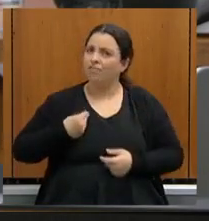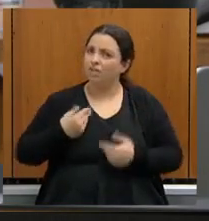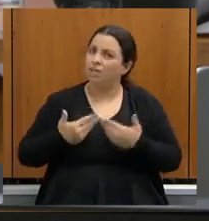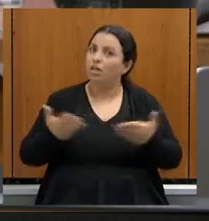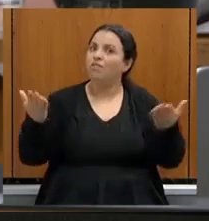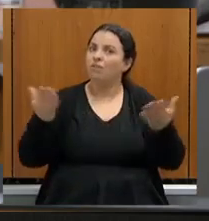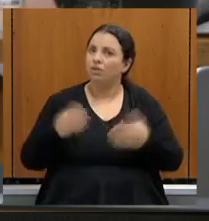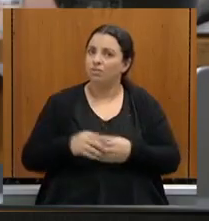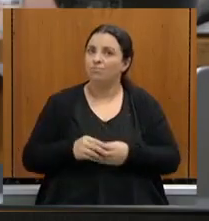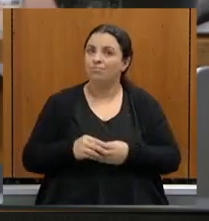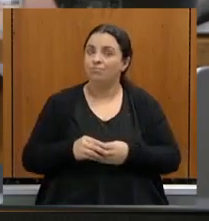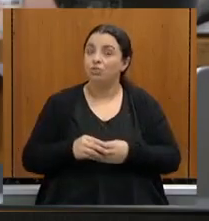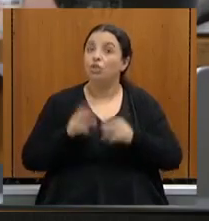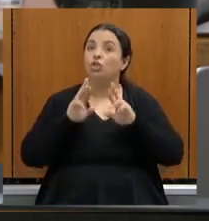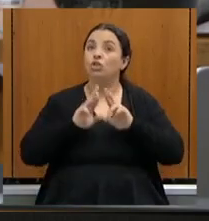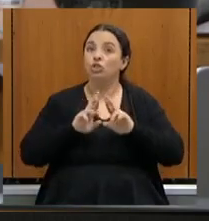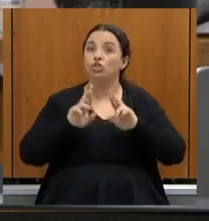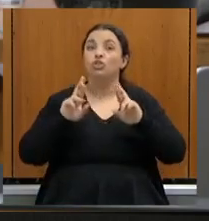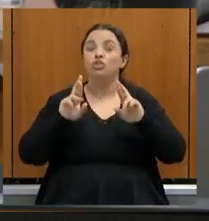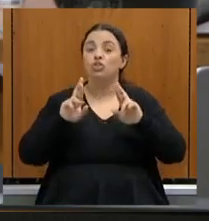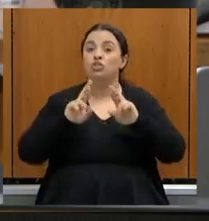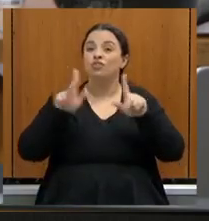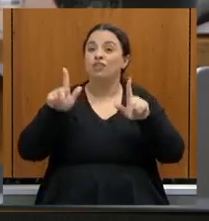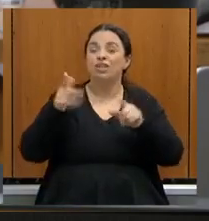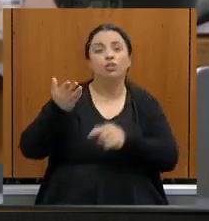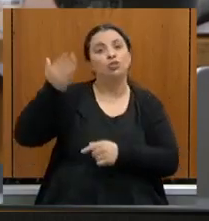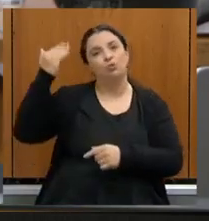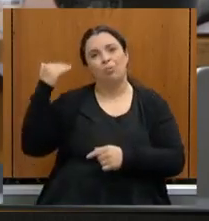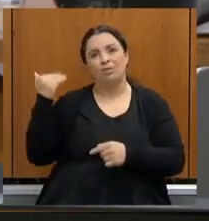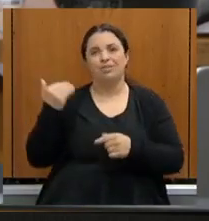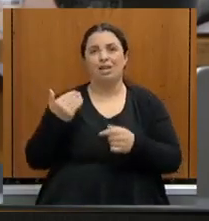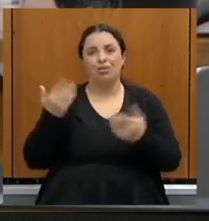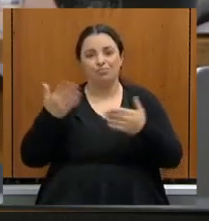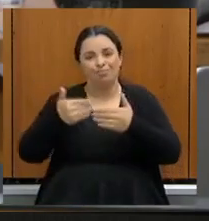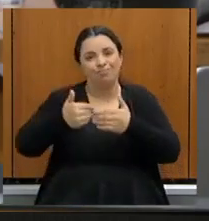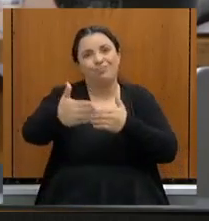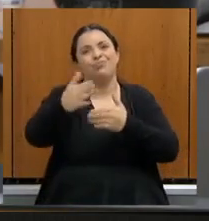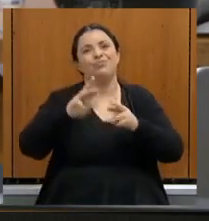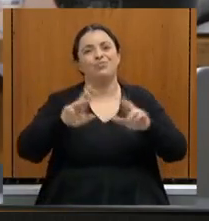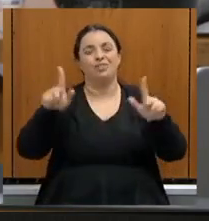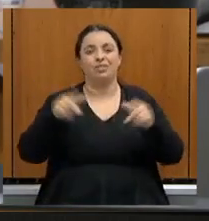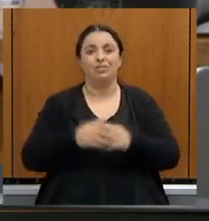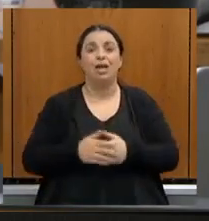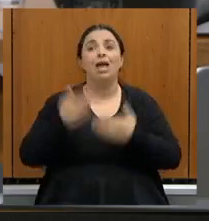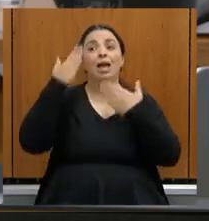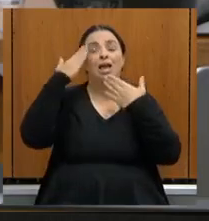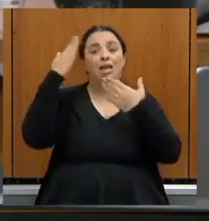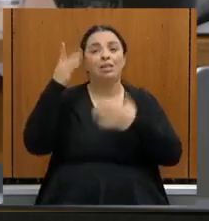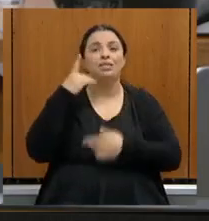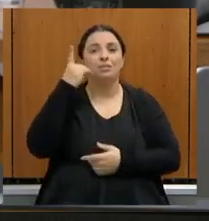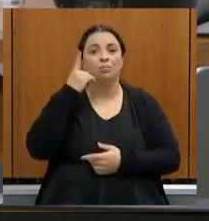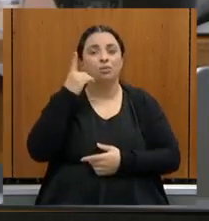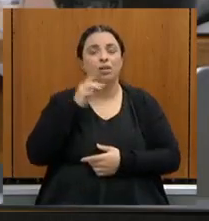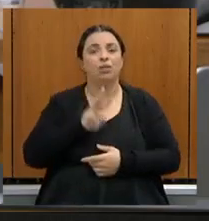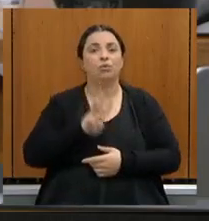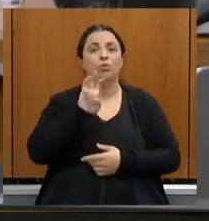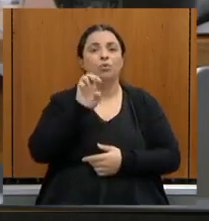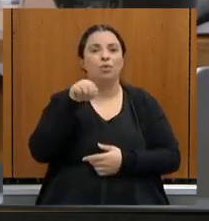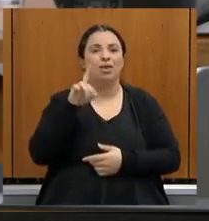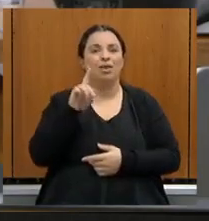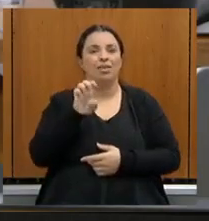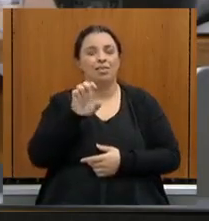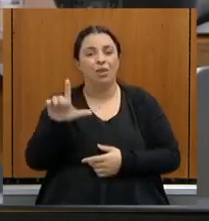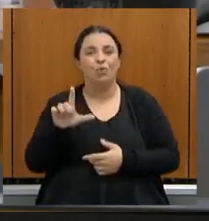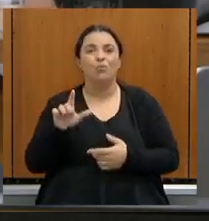diferente será da anterior agradeço ao deputado Wendel a deputada Leninha que está